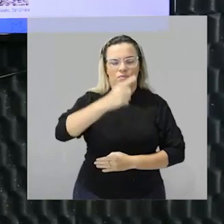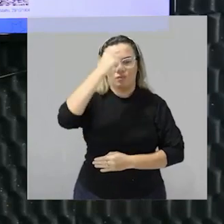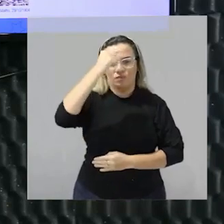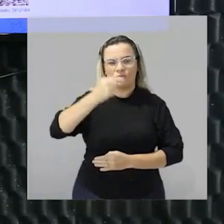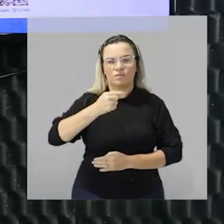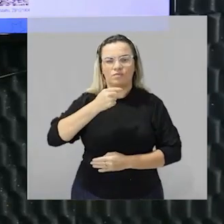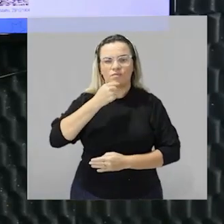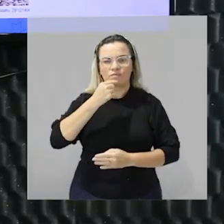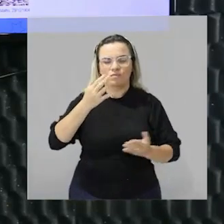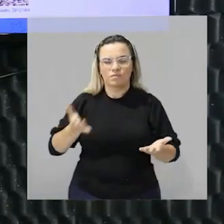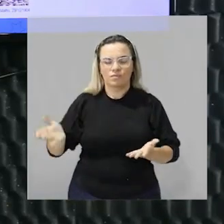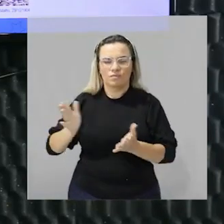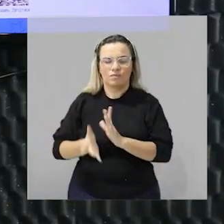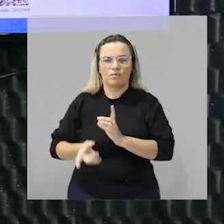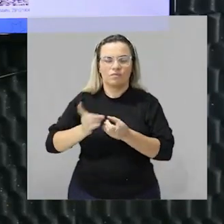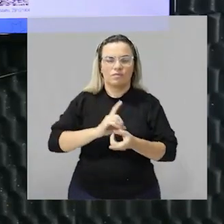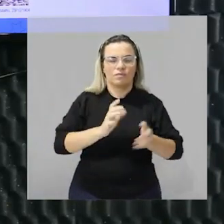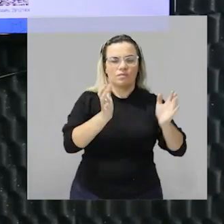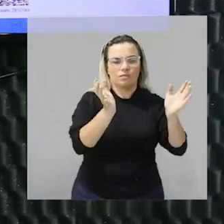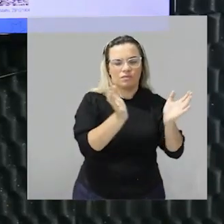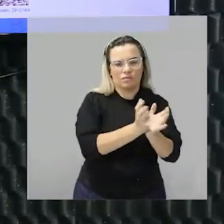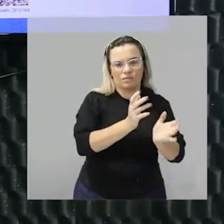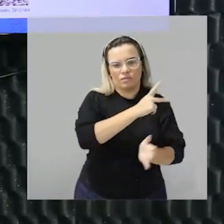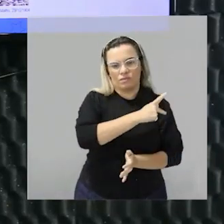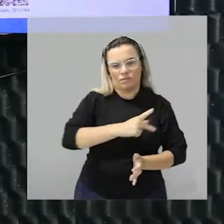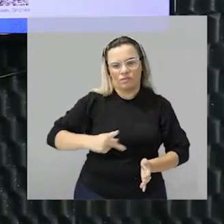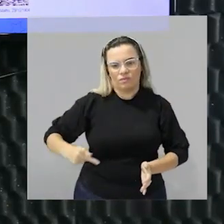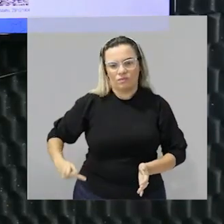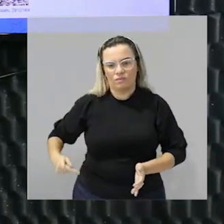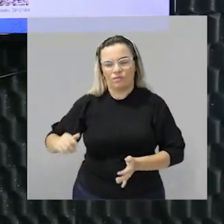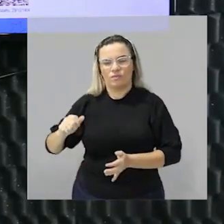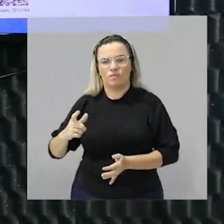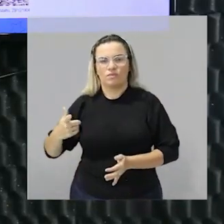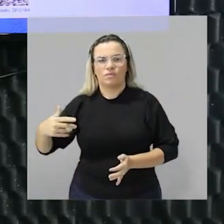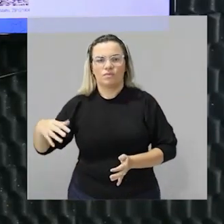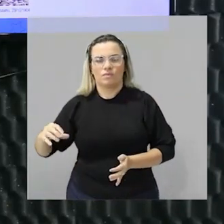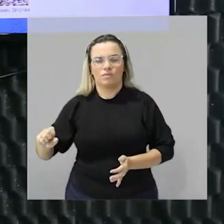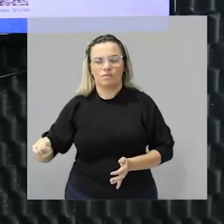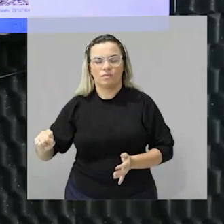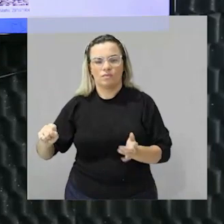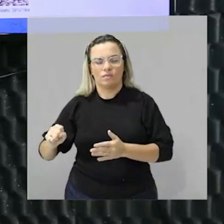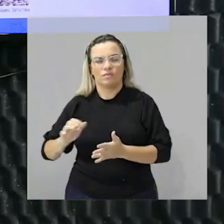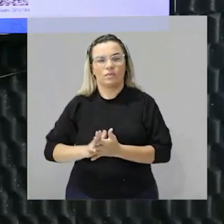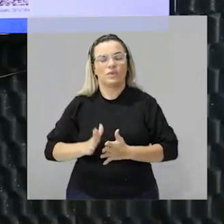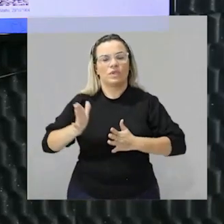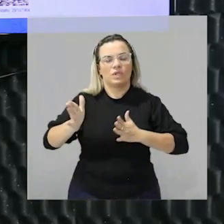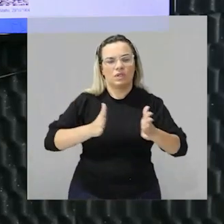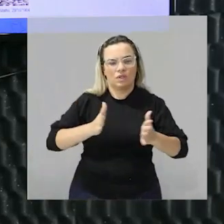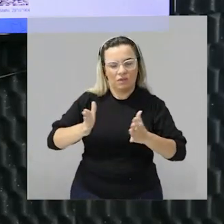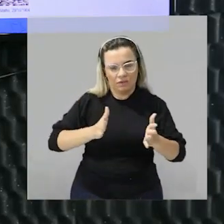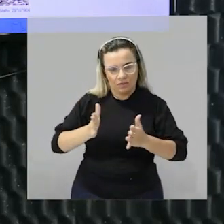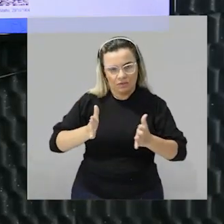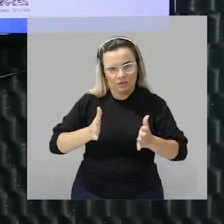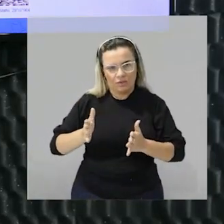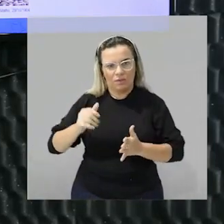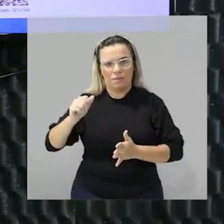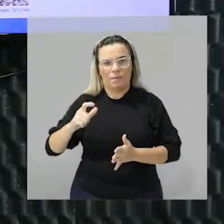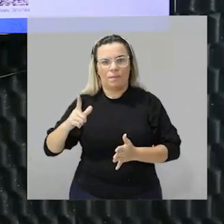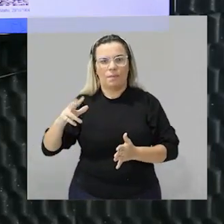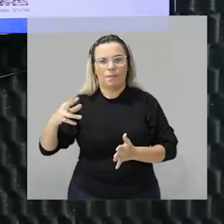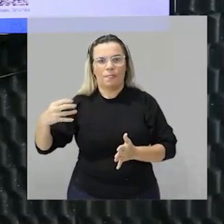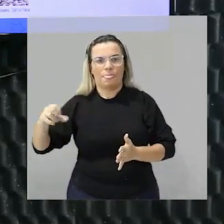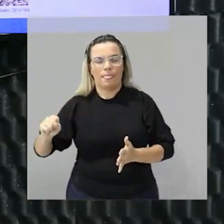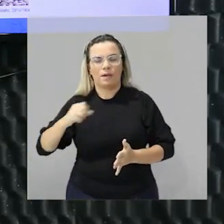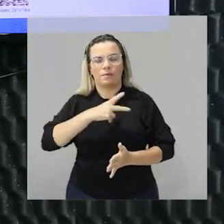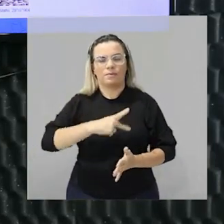por opositores do presidente Rodrigues Alves. Na época, quem era presidente do país era Rodrigues Alves,